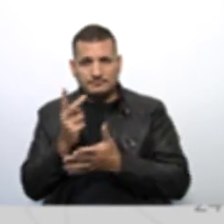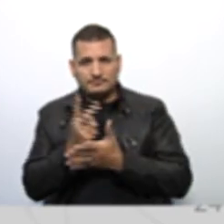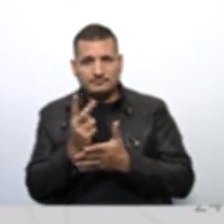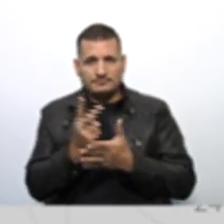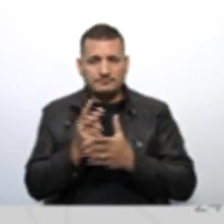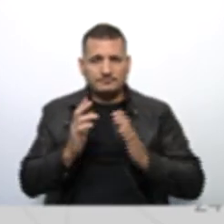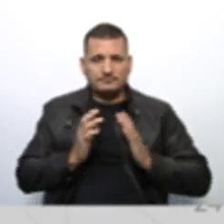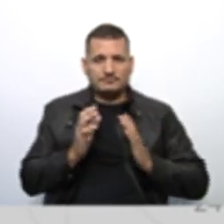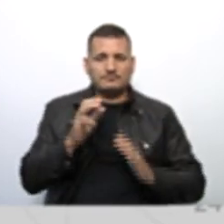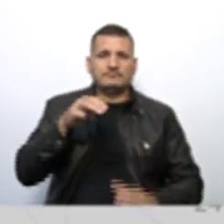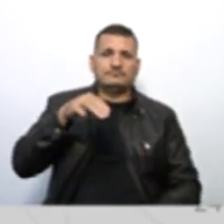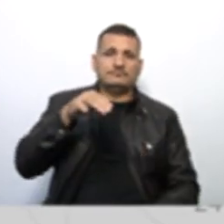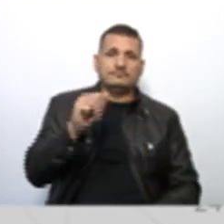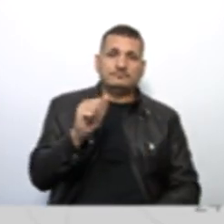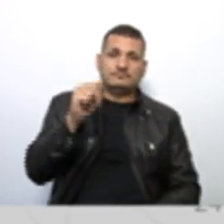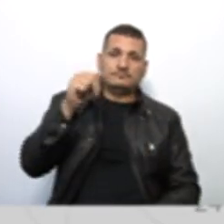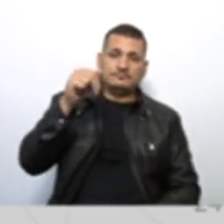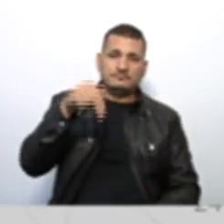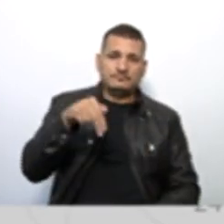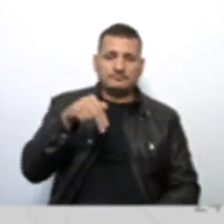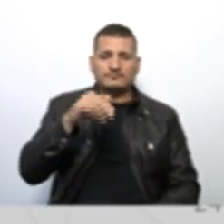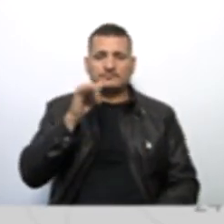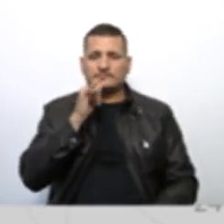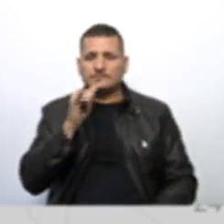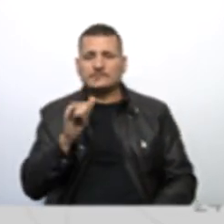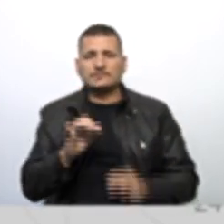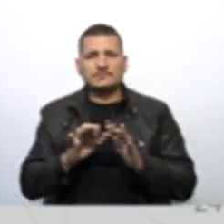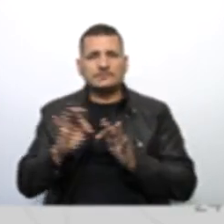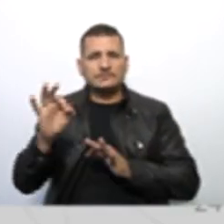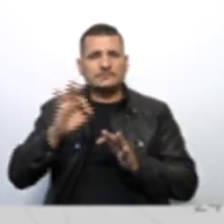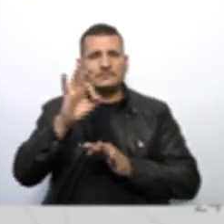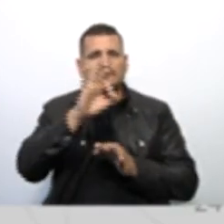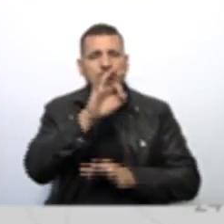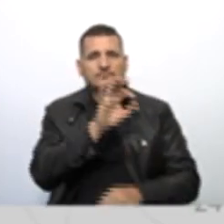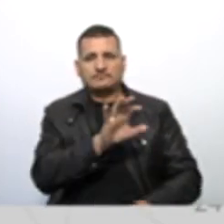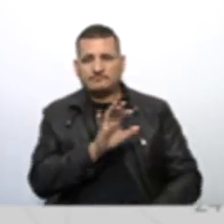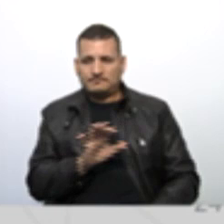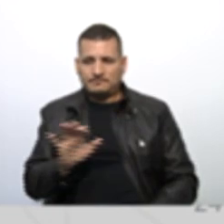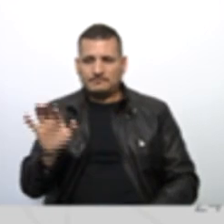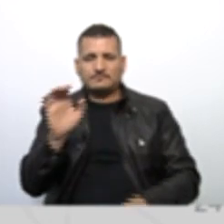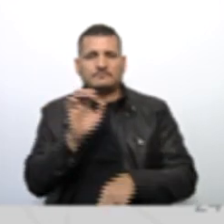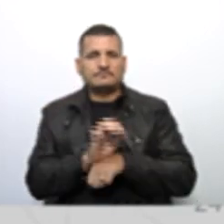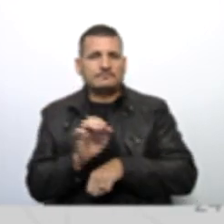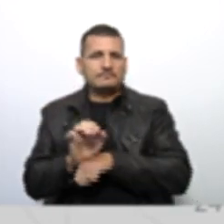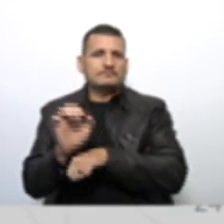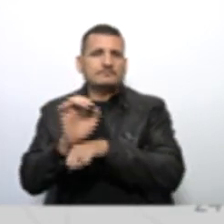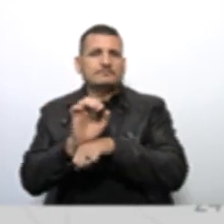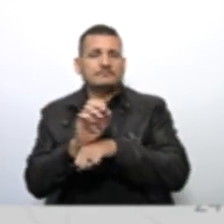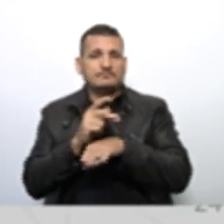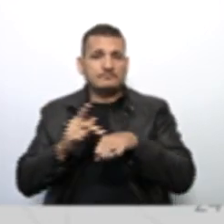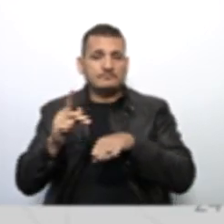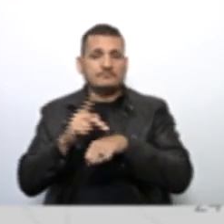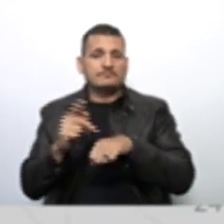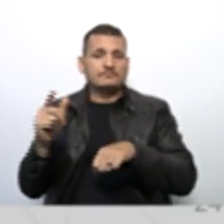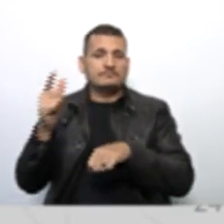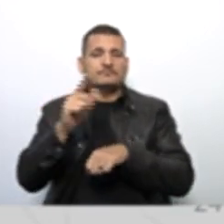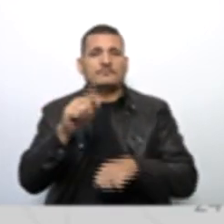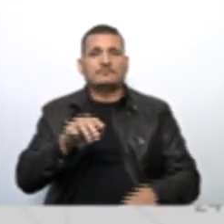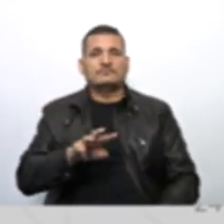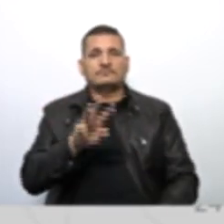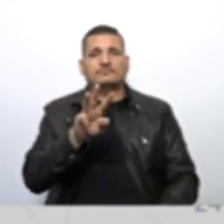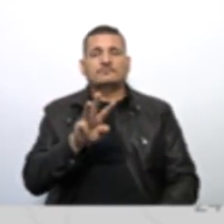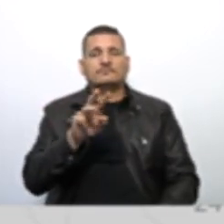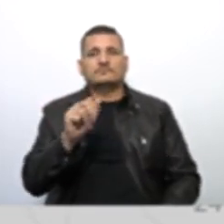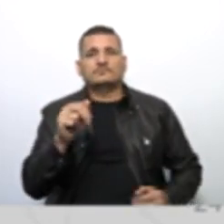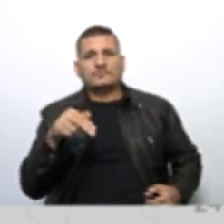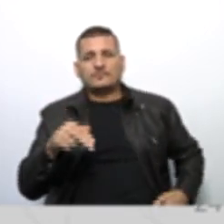Se for em regiões distantes, ou seja, outro estado, outro país, é WAN, pessoal. Quem quiser